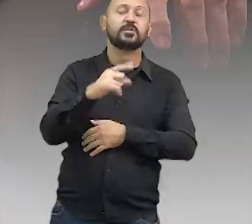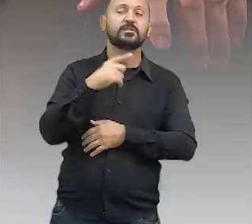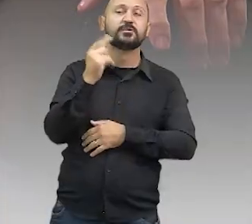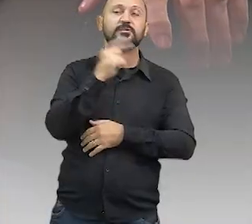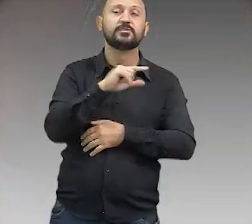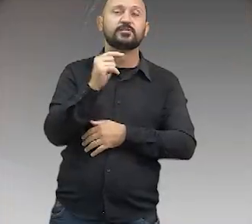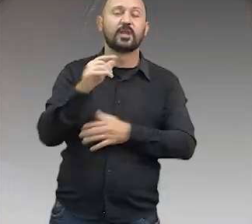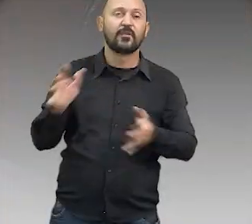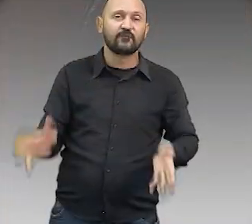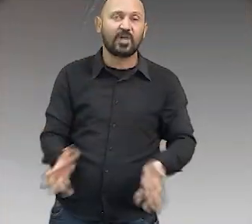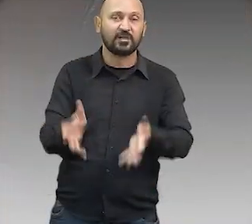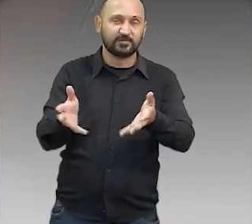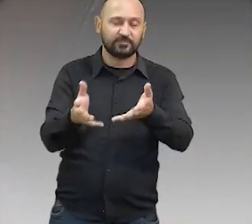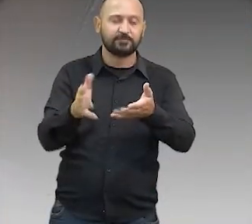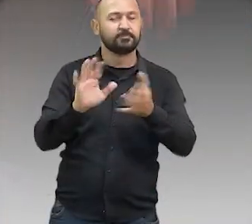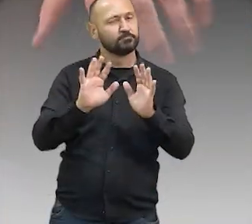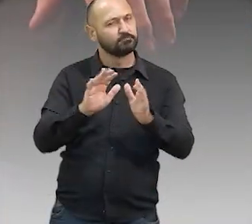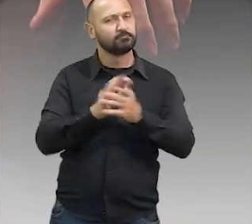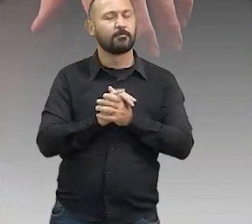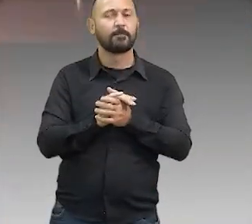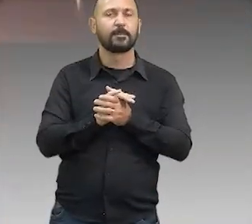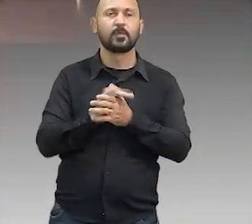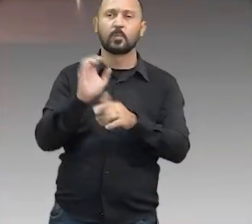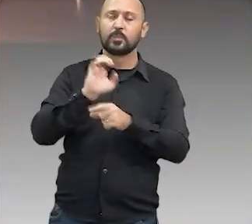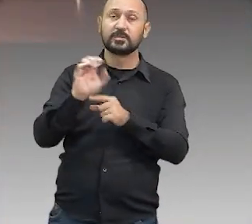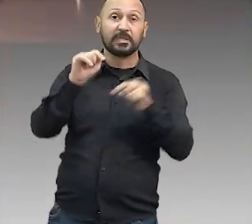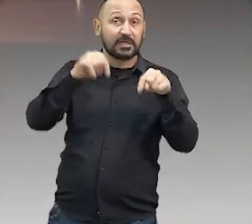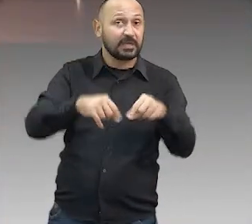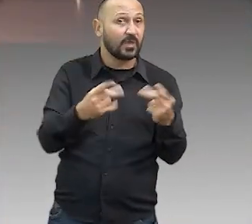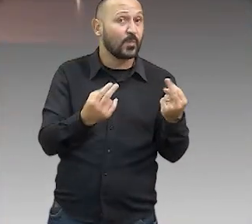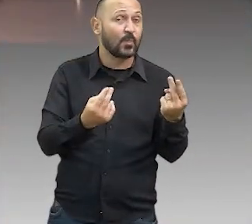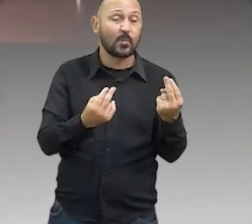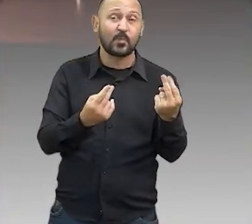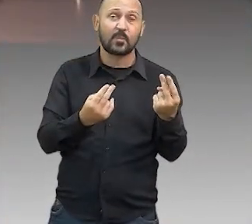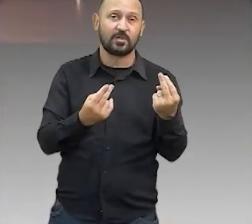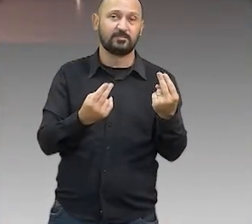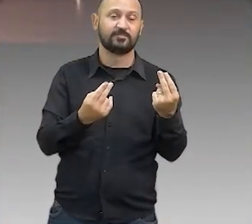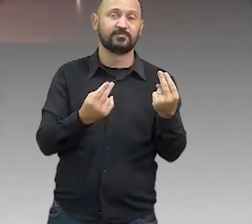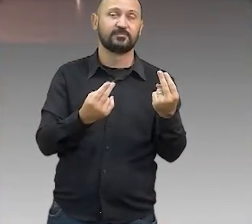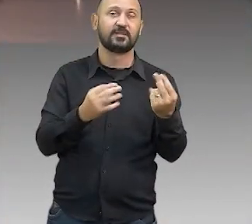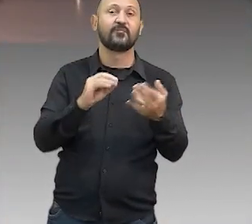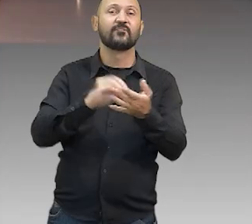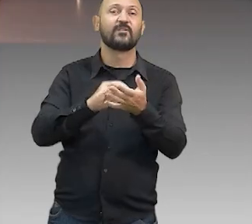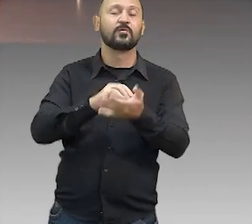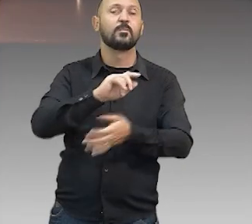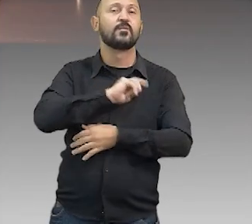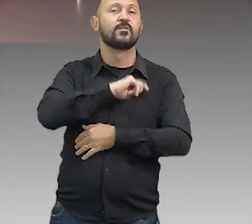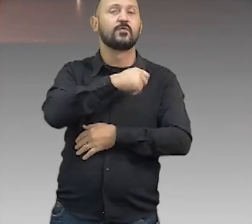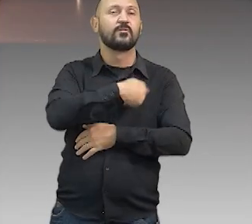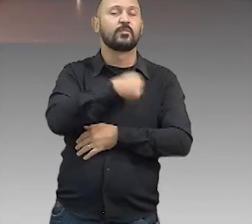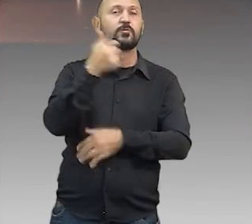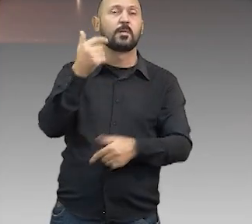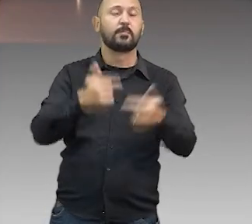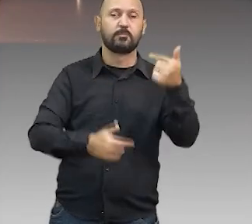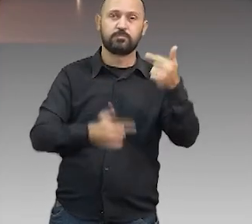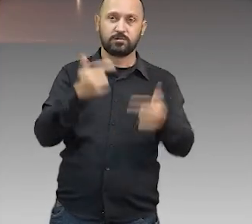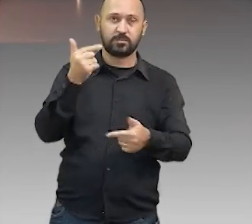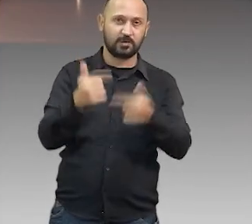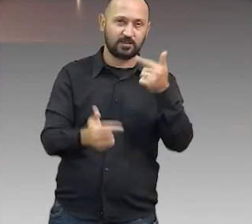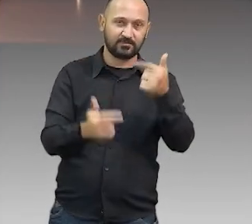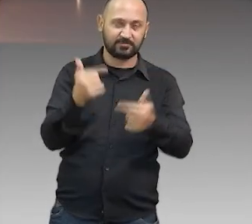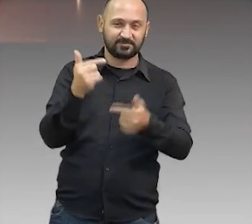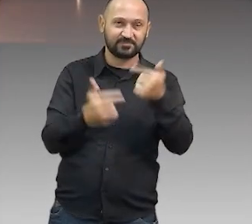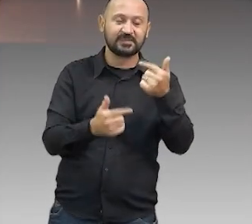como incentivo, né, fiscal. O Estado aqui também. E aí falta uma fiscalização, falta uma